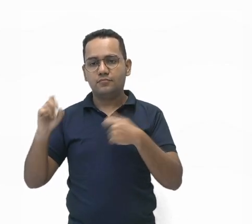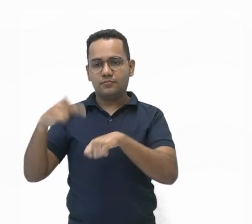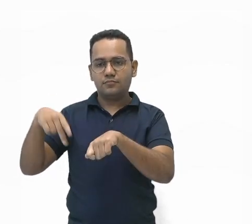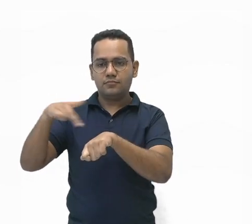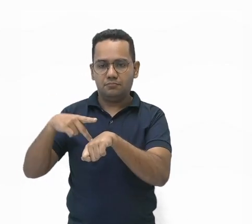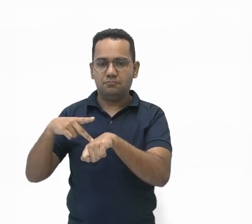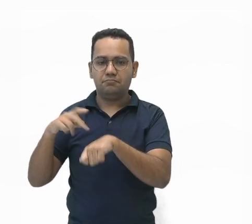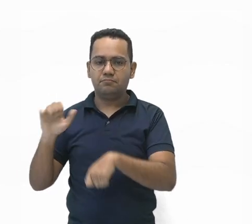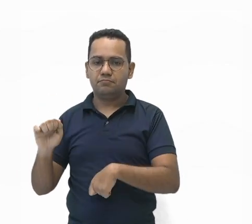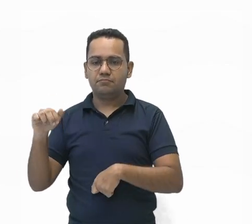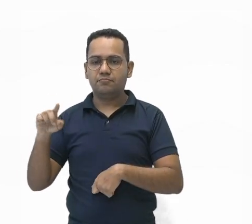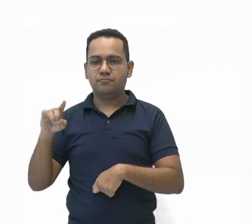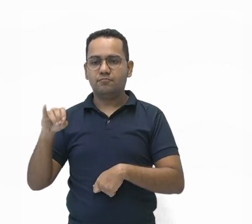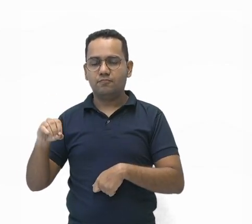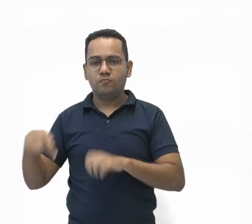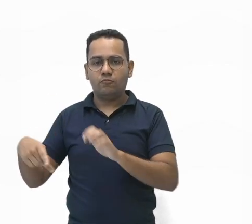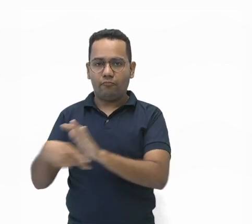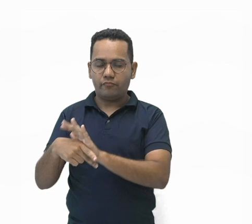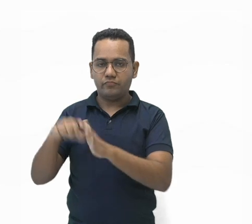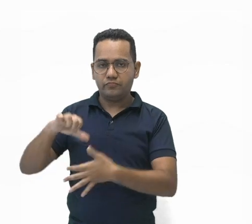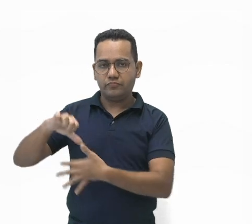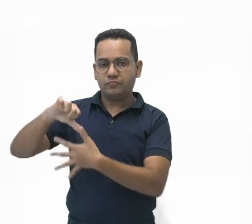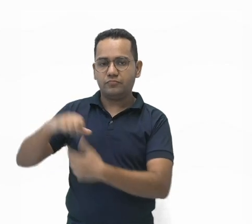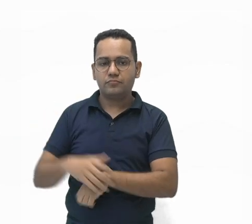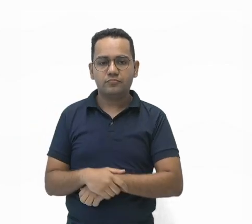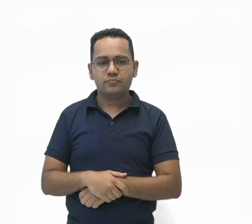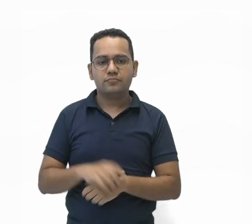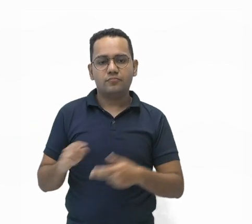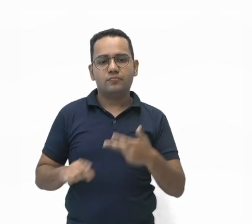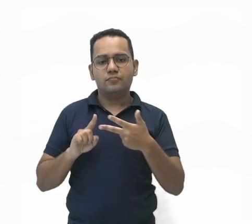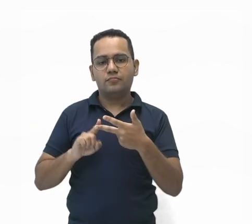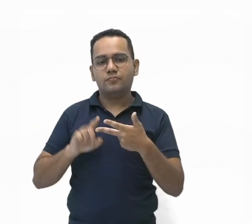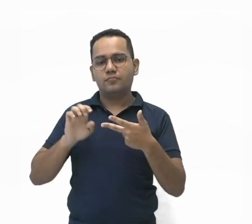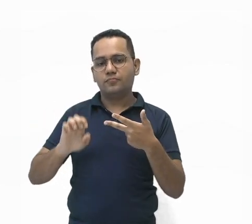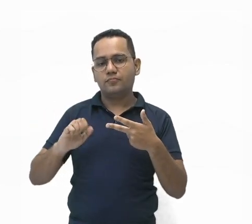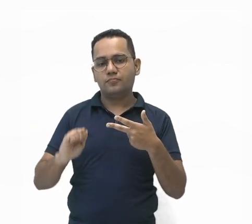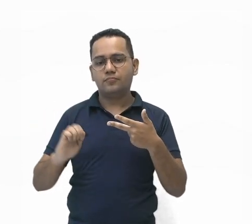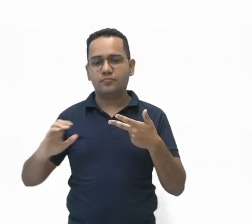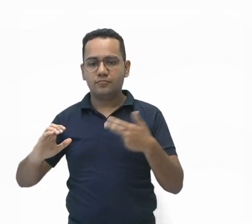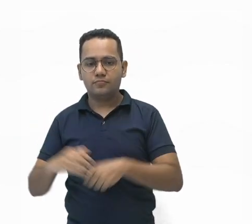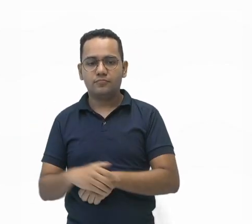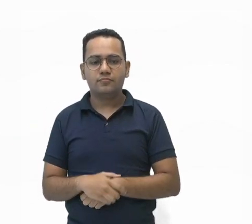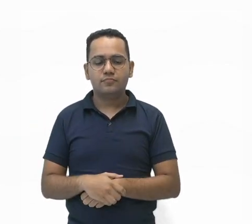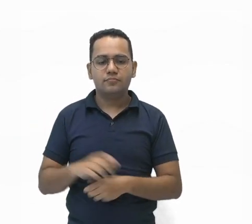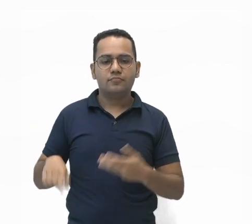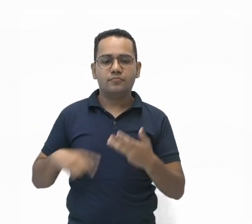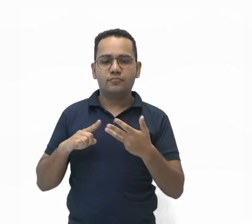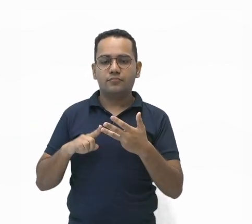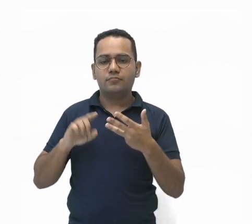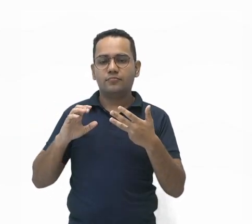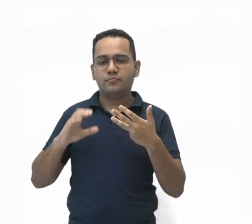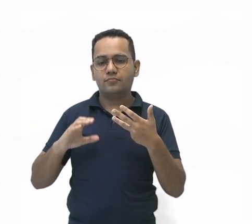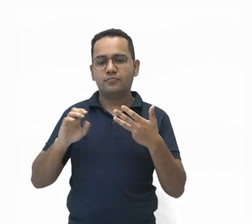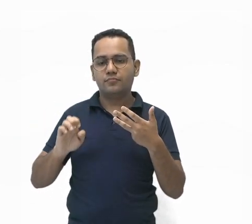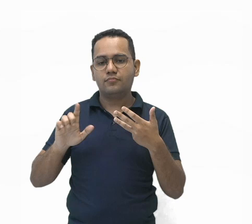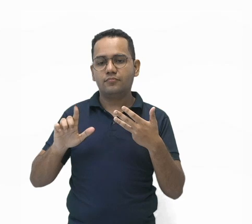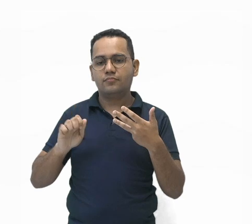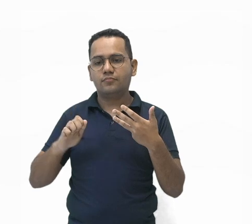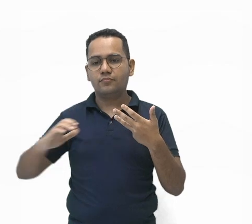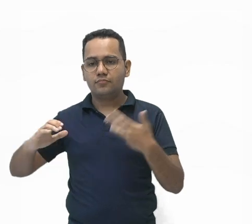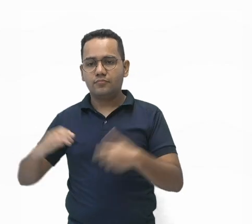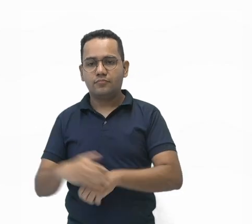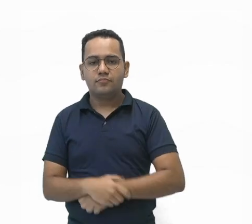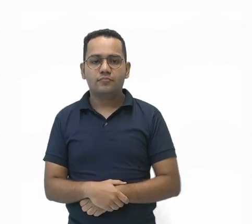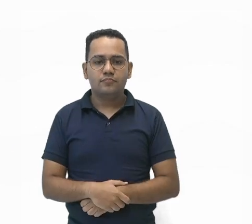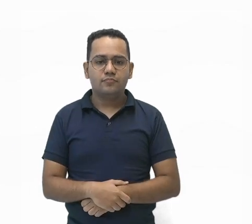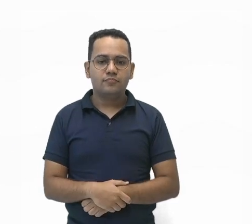Pacto Andino, que envolve os países andinos, aqui da América do Sul. Temos também a Comunidade Econômica da África